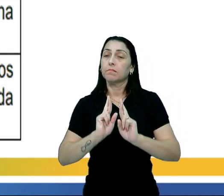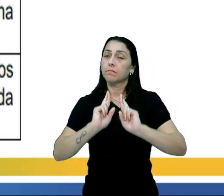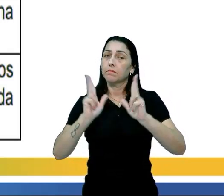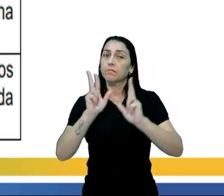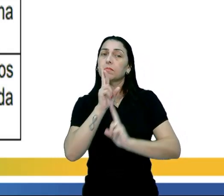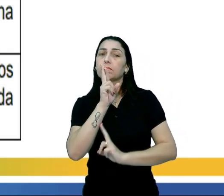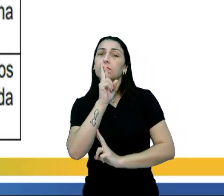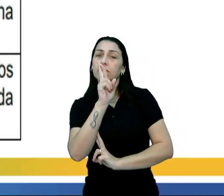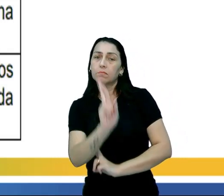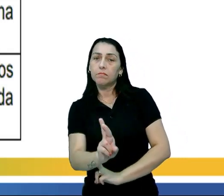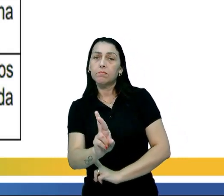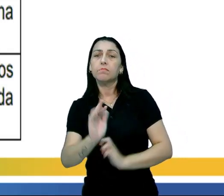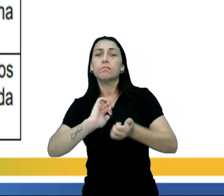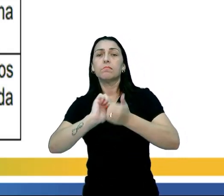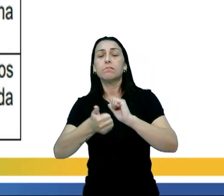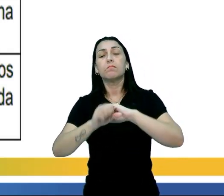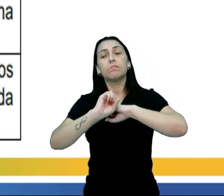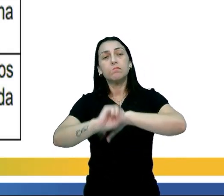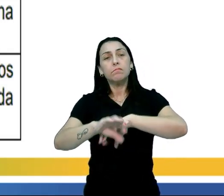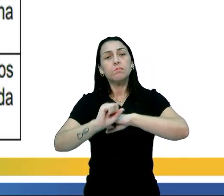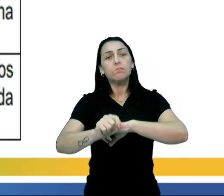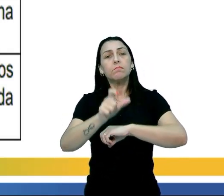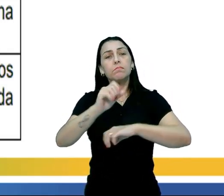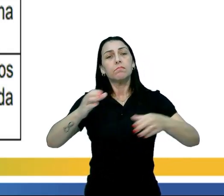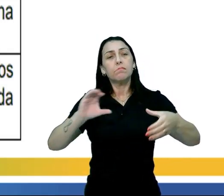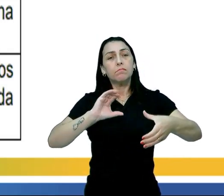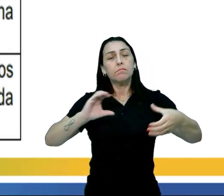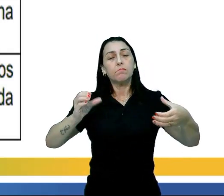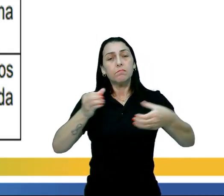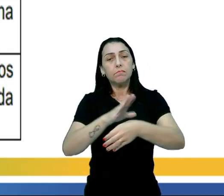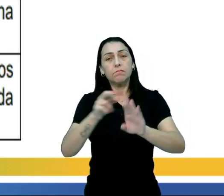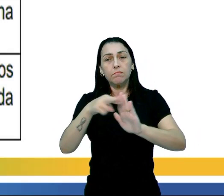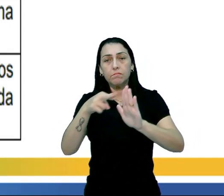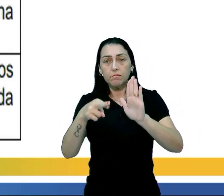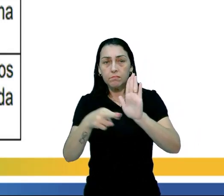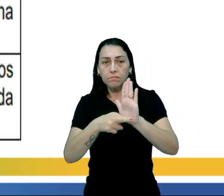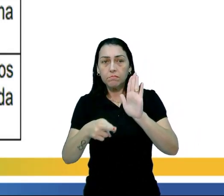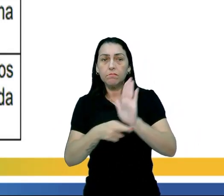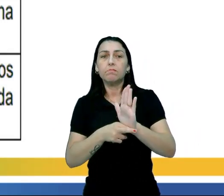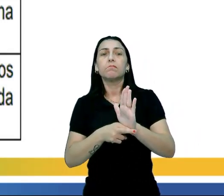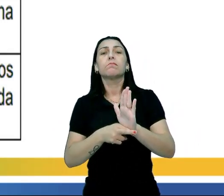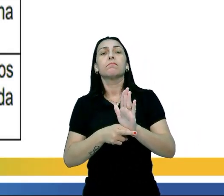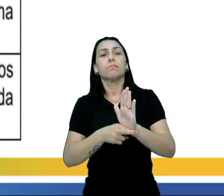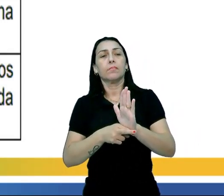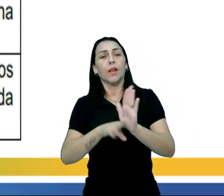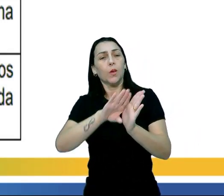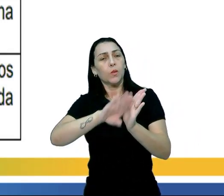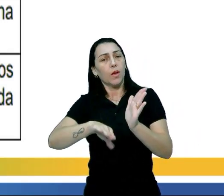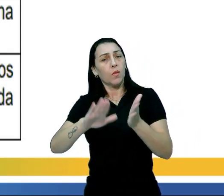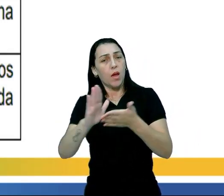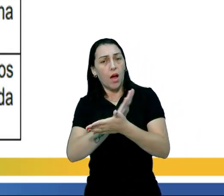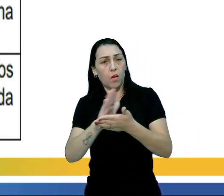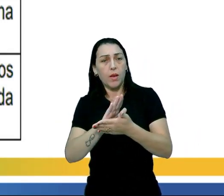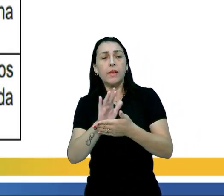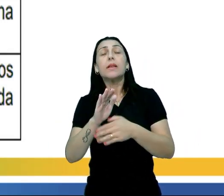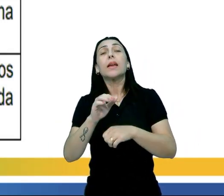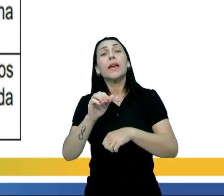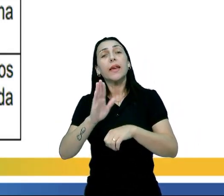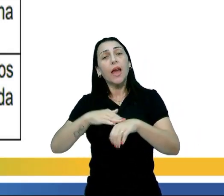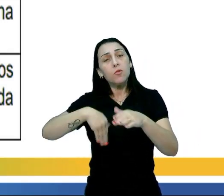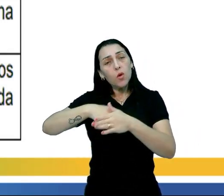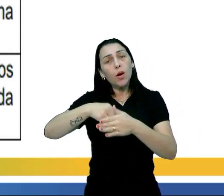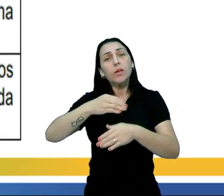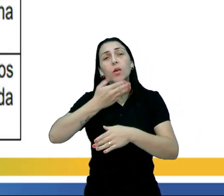né? Esporte e rendimento, né, que é a formação de atletas, as regras padronizadas, exclusão de muitos, porque só quem joga são